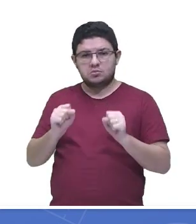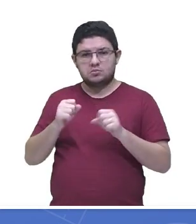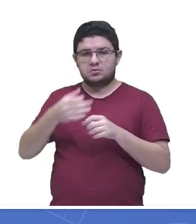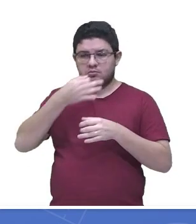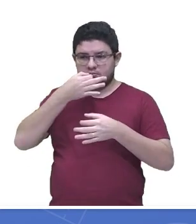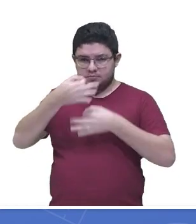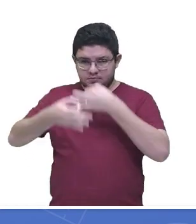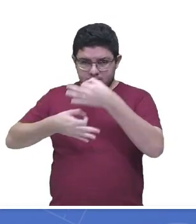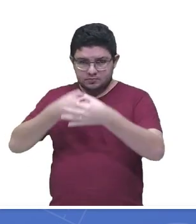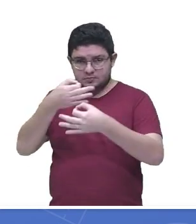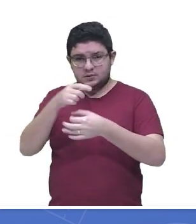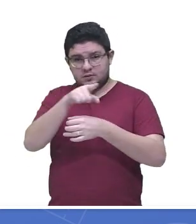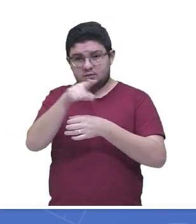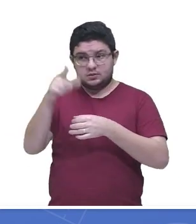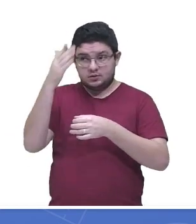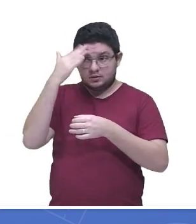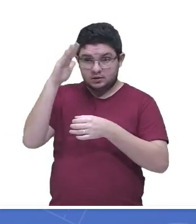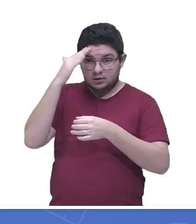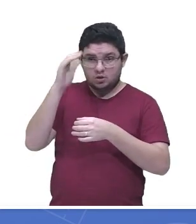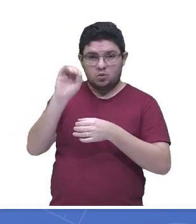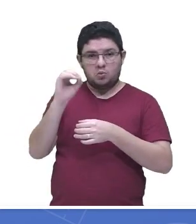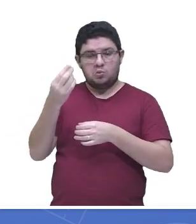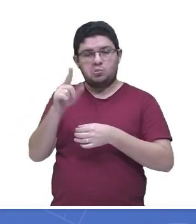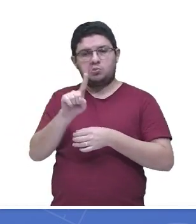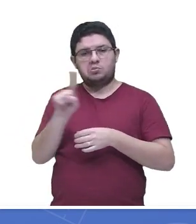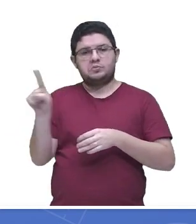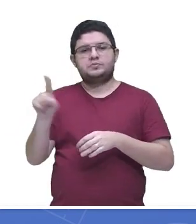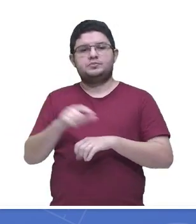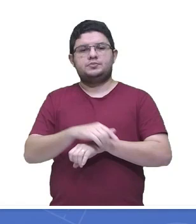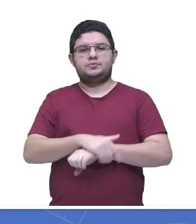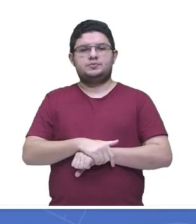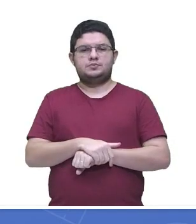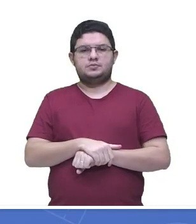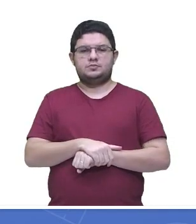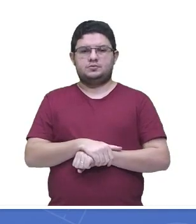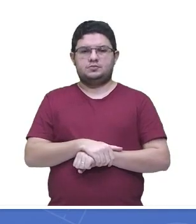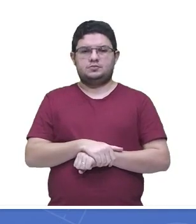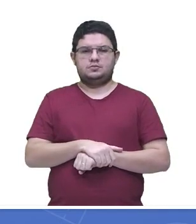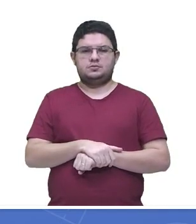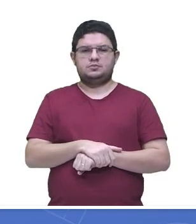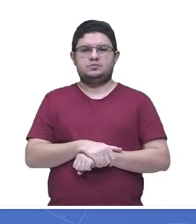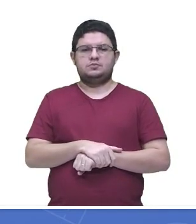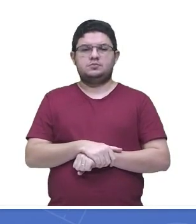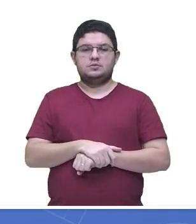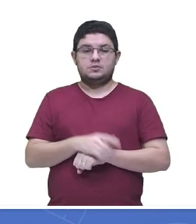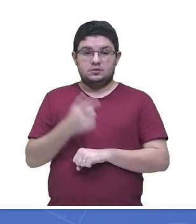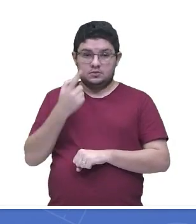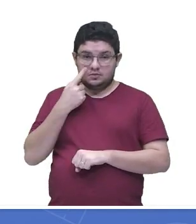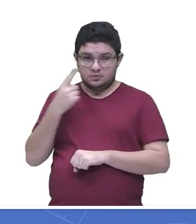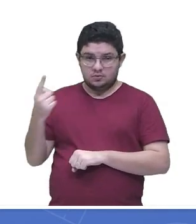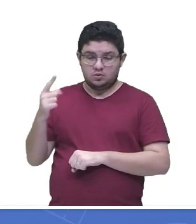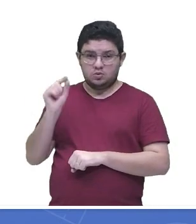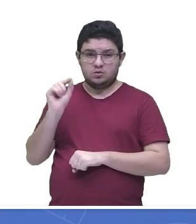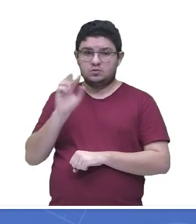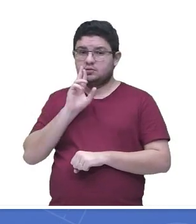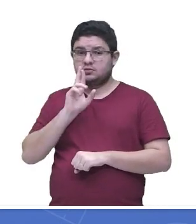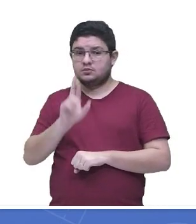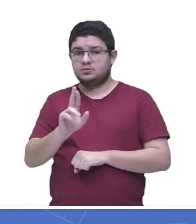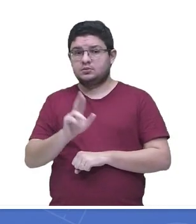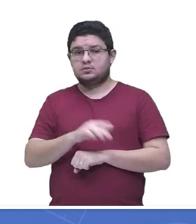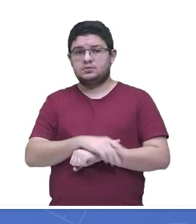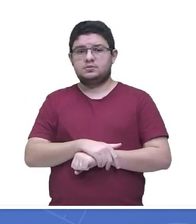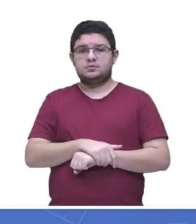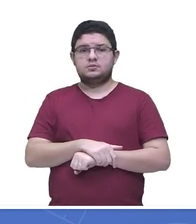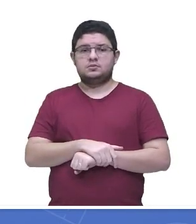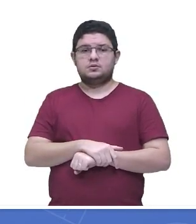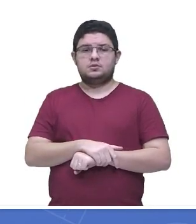entendendo ou não. Então, I wasn't working, ok? Vejam comigo então as respostas aqui, onde